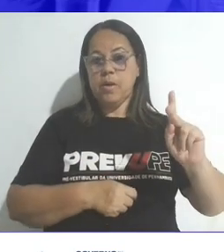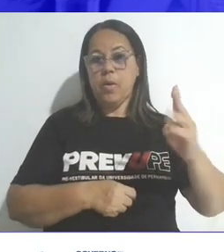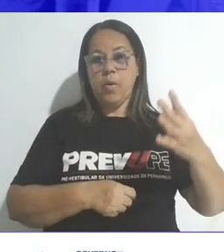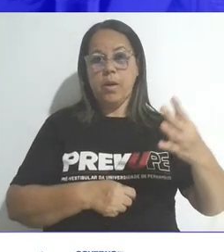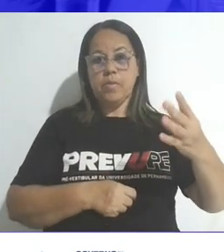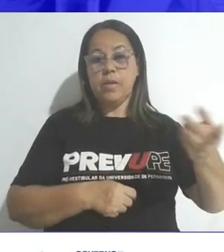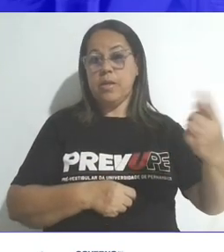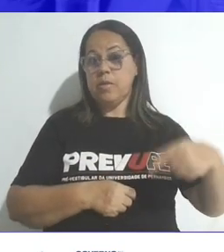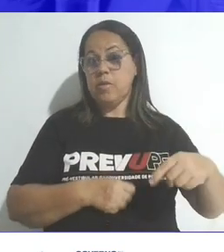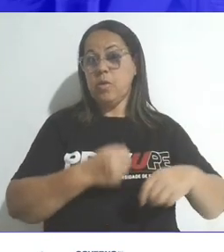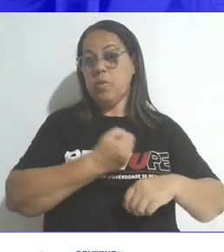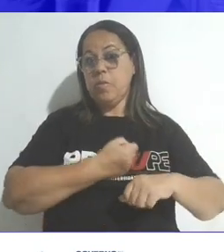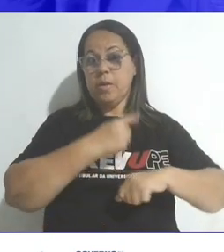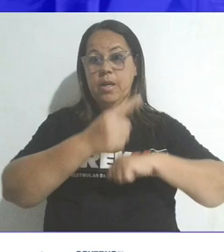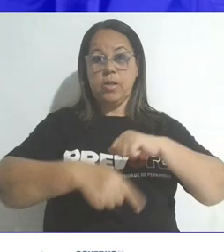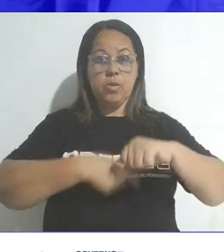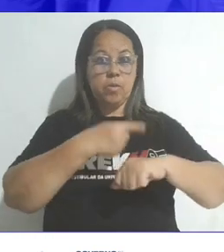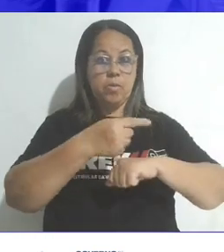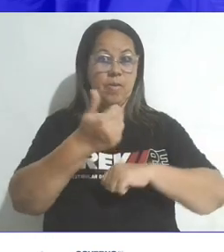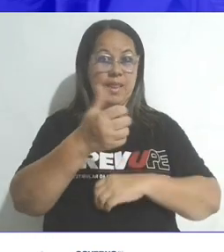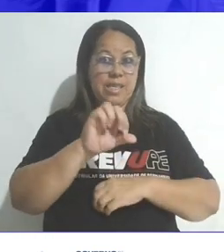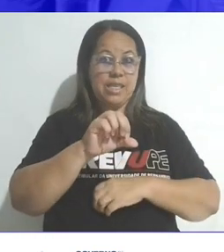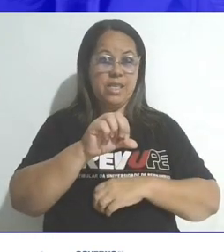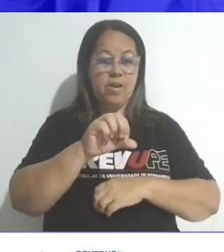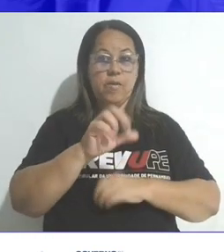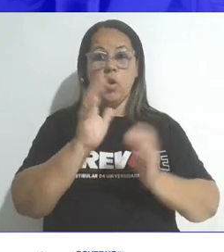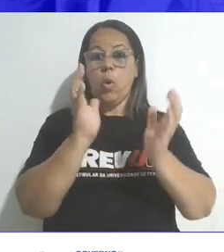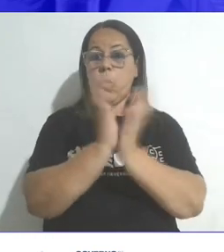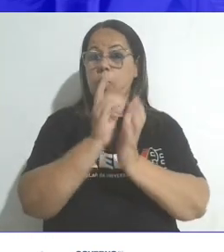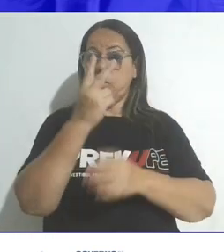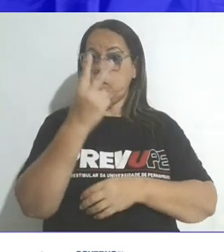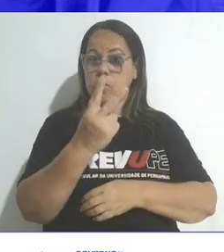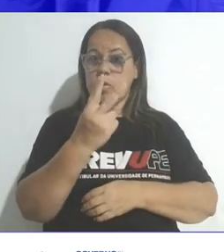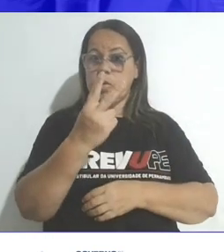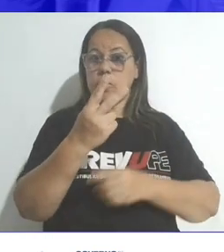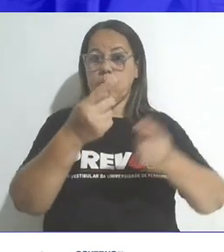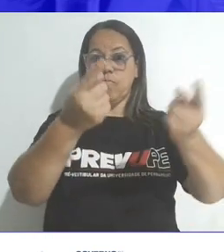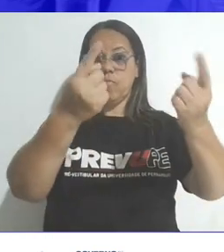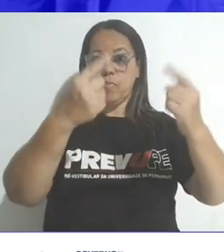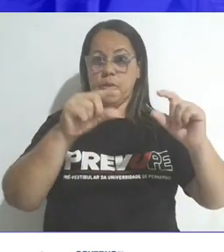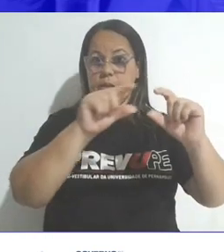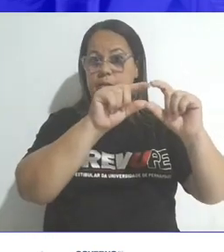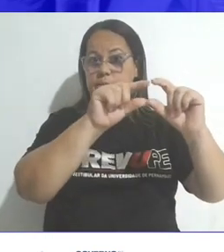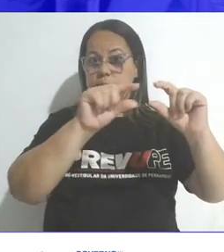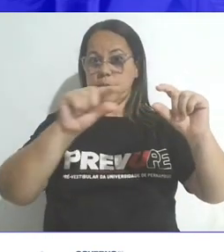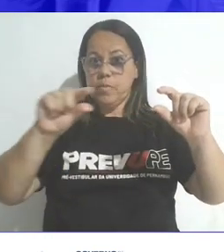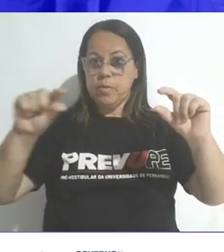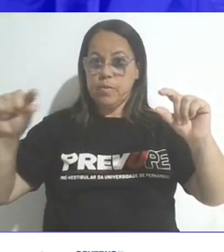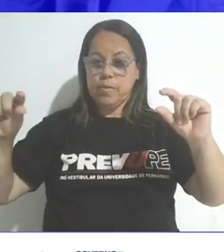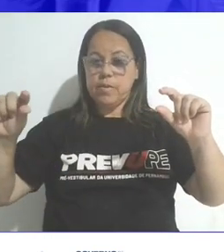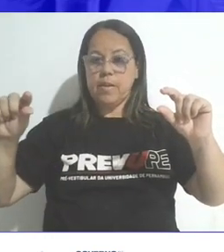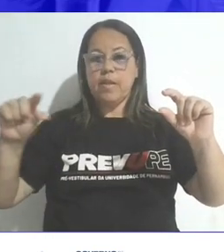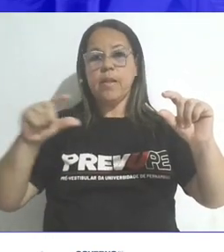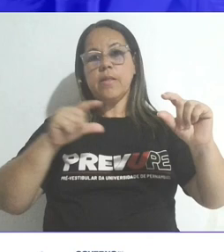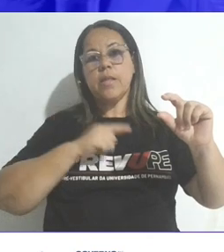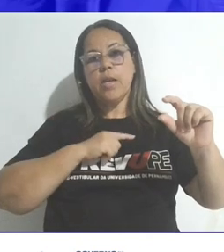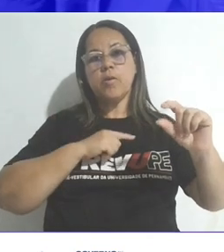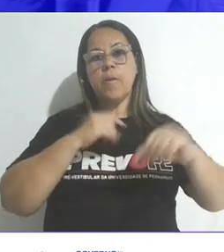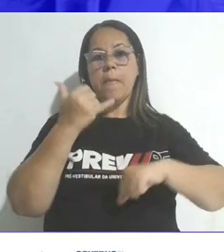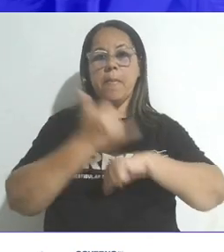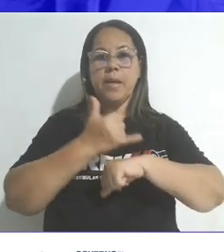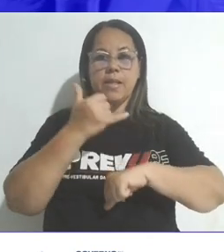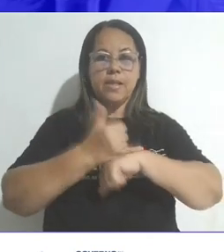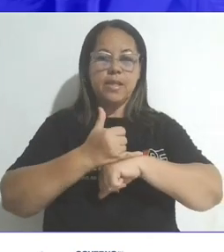atômico 19. No grupo 2, nós começamos já no segundo período, estão os metais